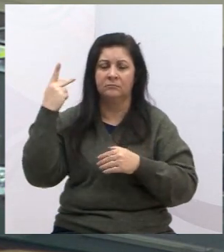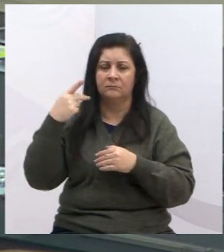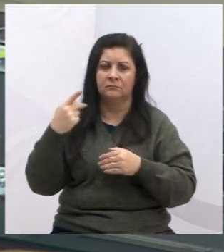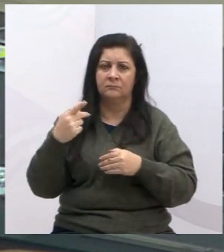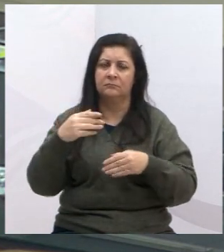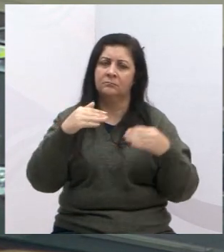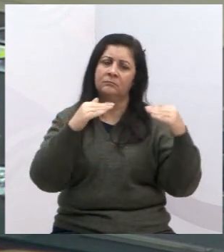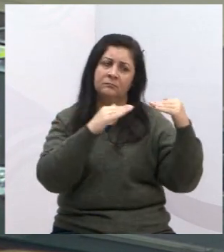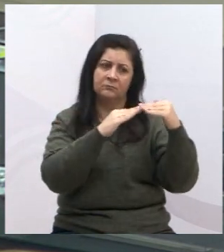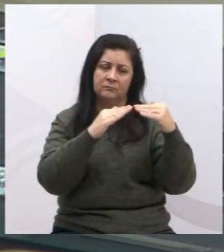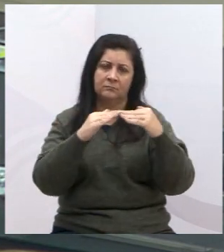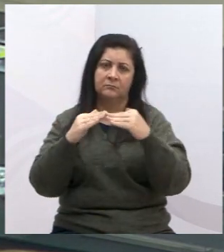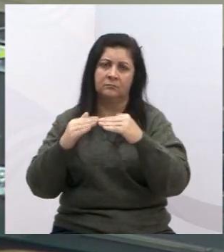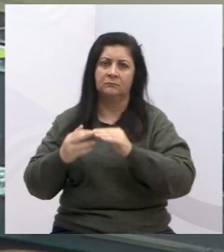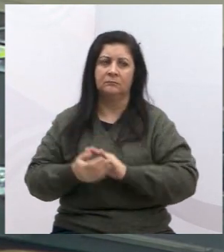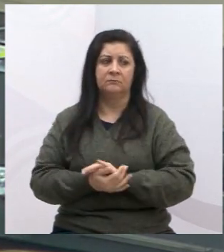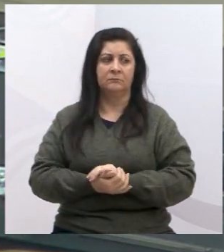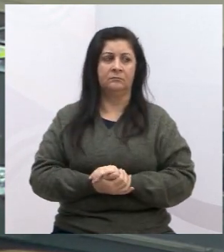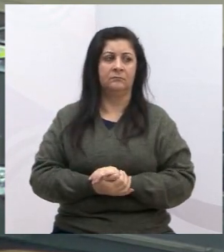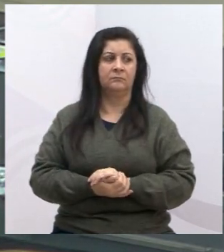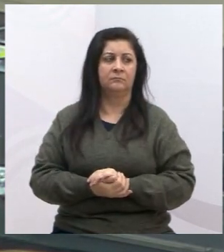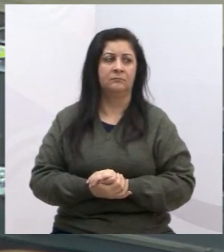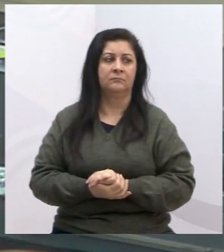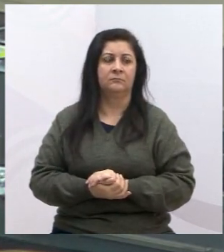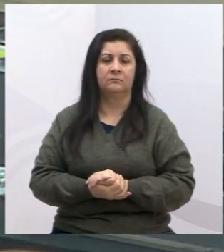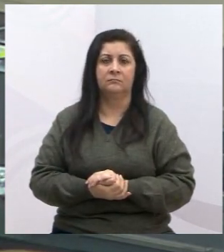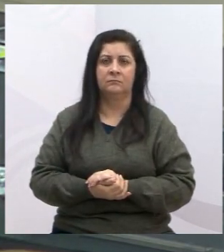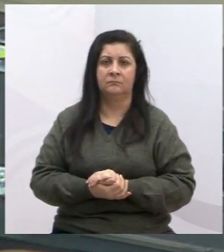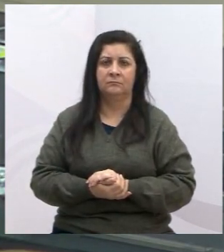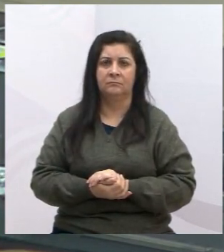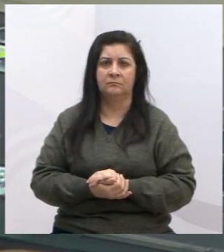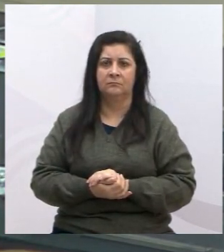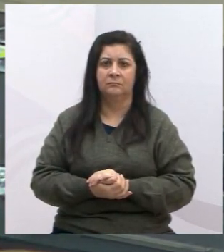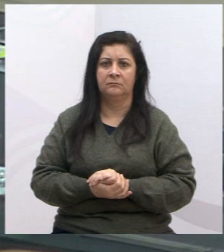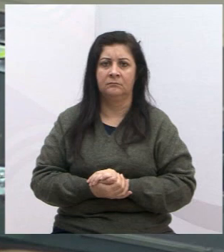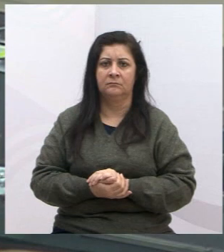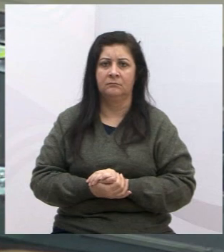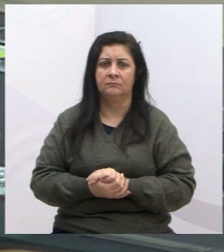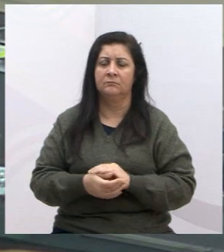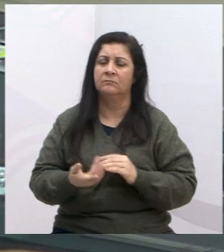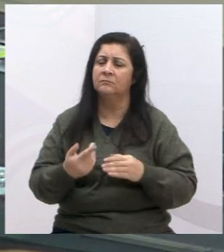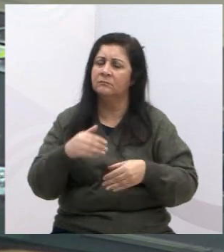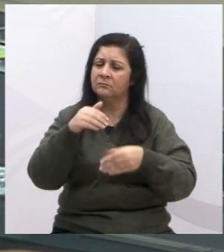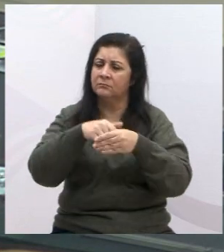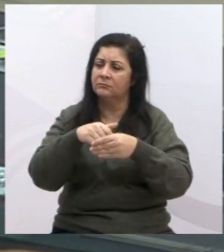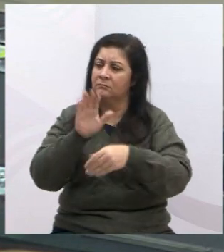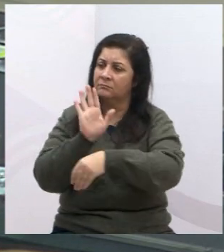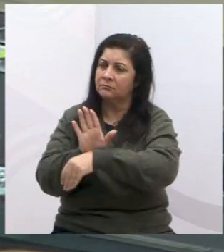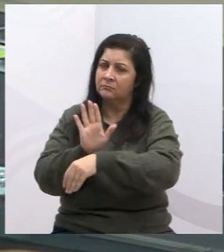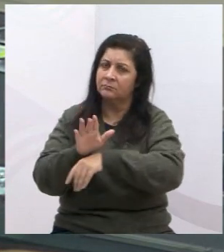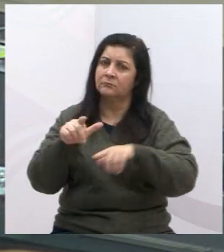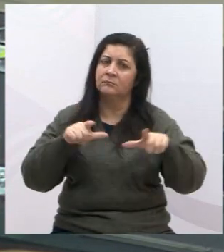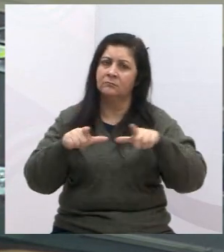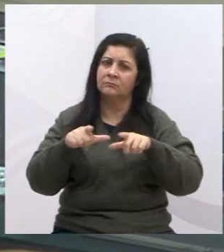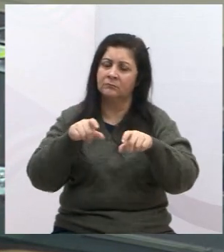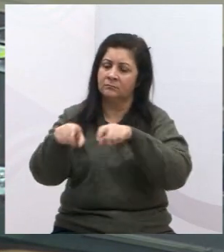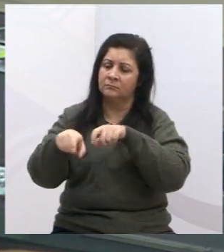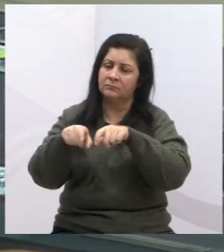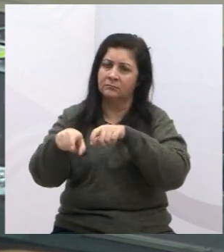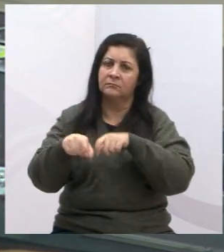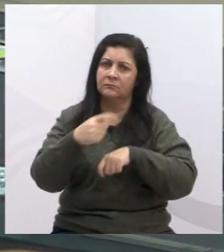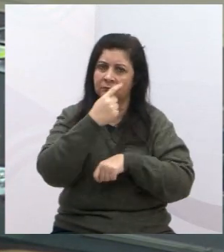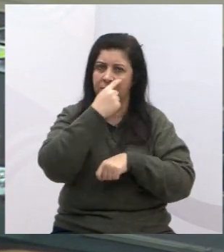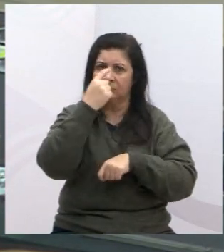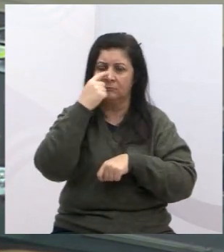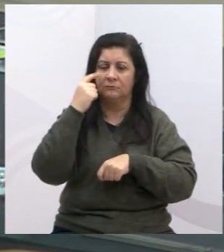votem favorável esse requerimento. Não está votando para mim, está votando para aqueles trabalhadores rurais lá do Parque Meia